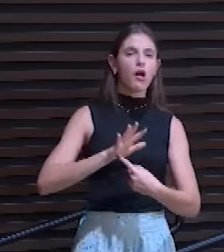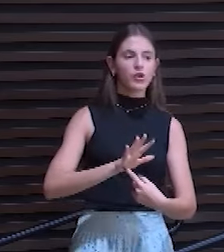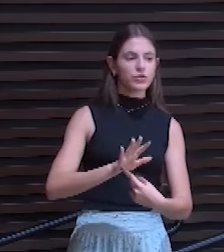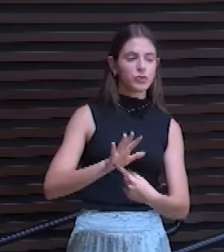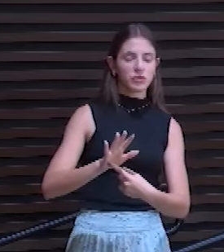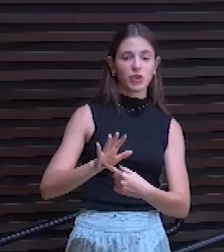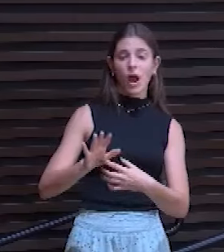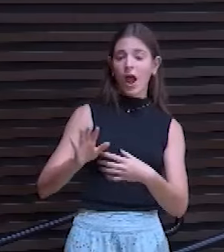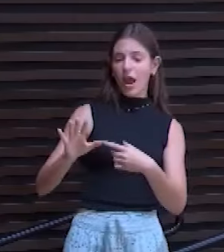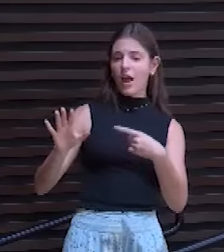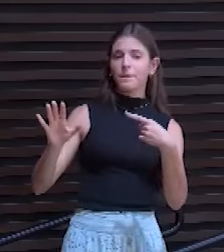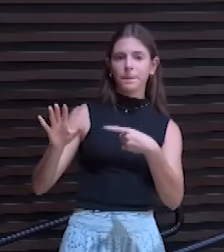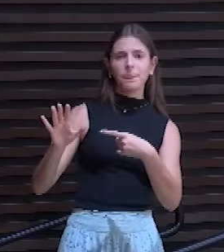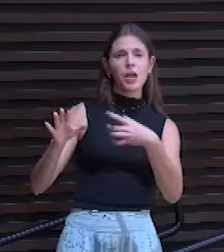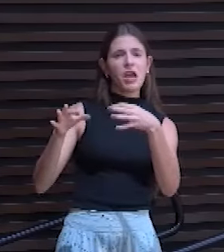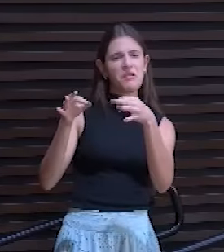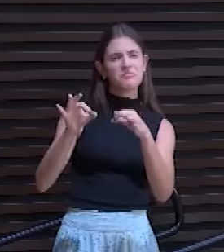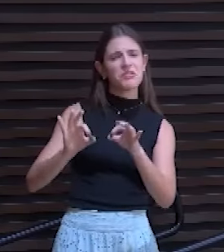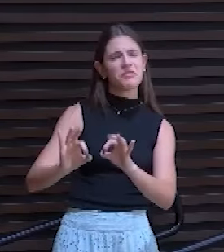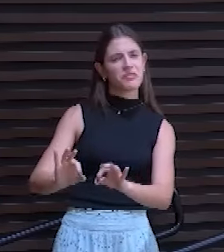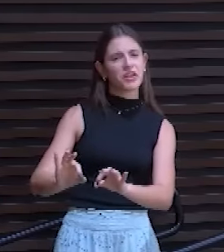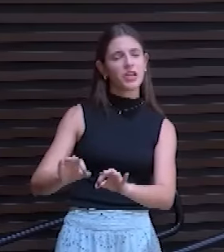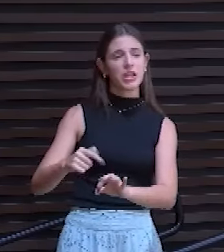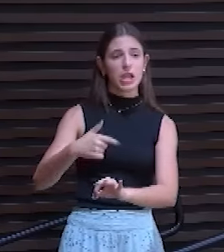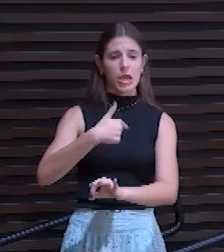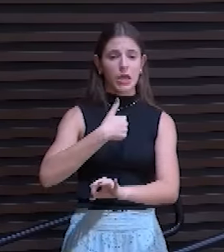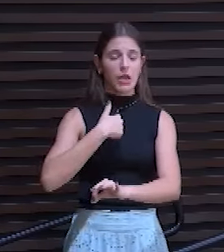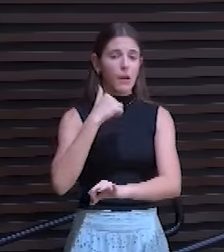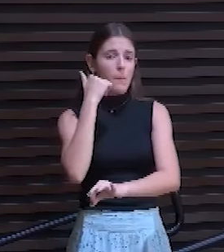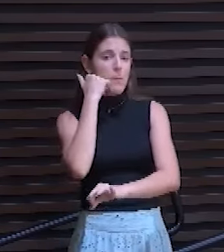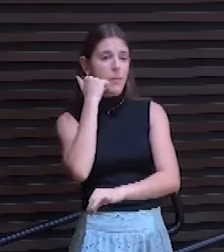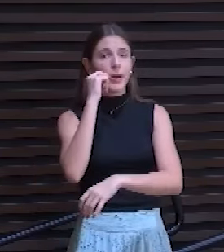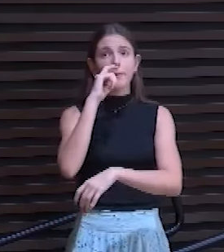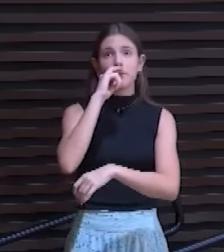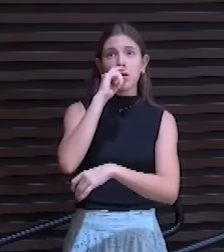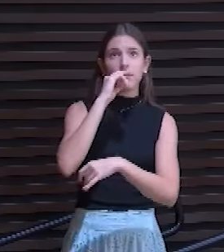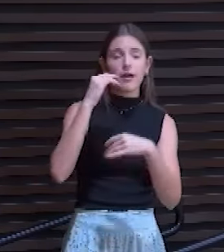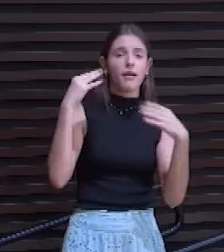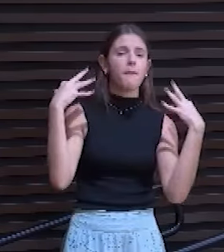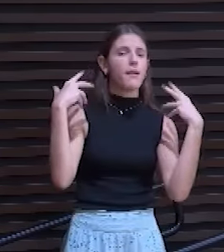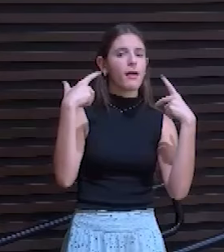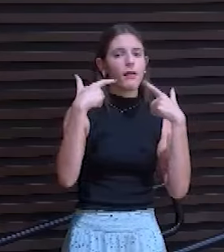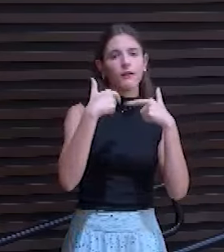o quão pai maravilhoso eu fui, ou estou sendo, ou serei.